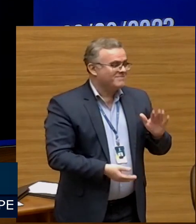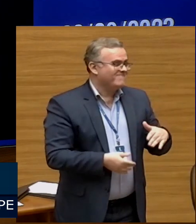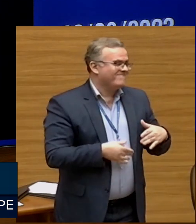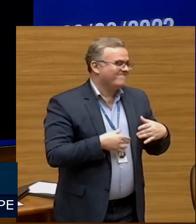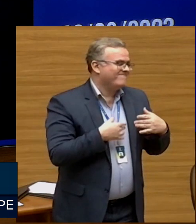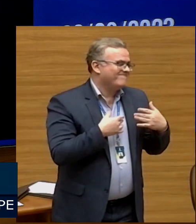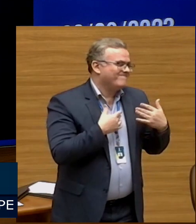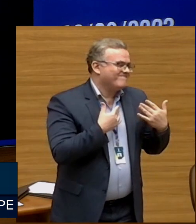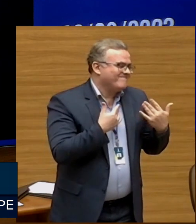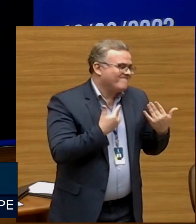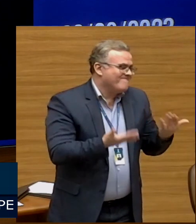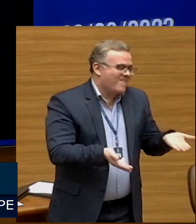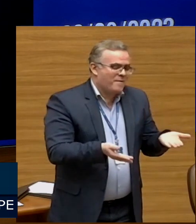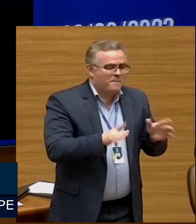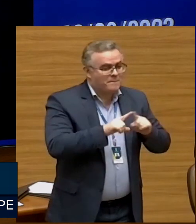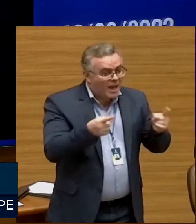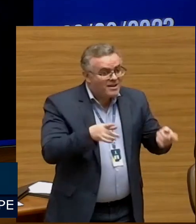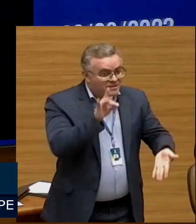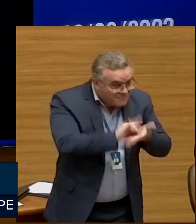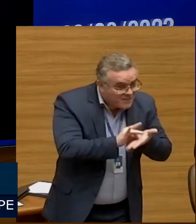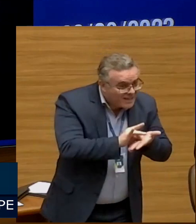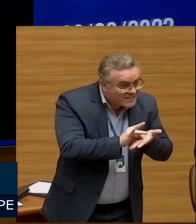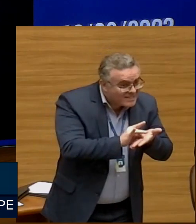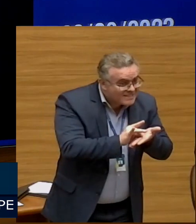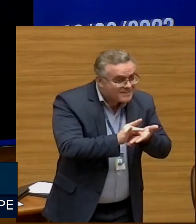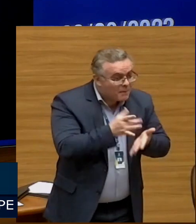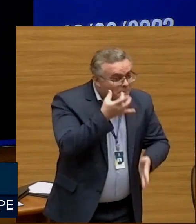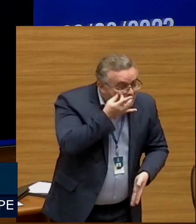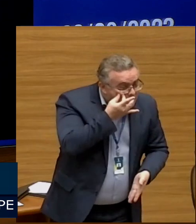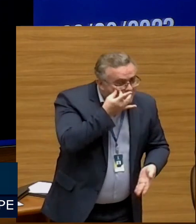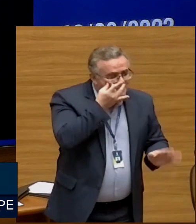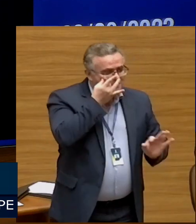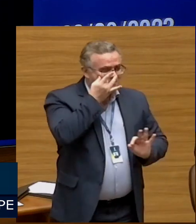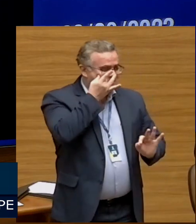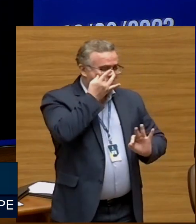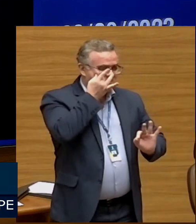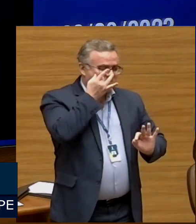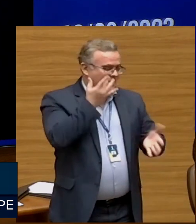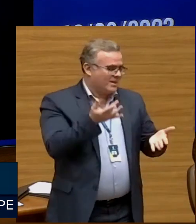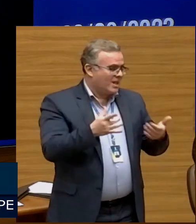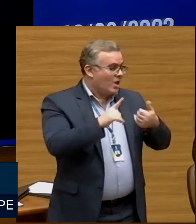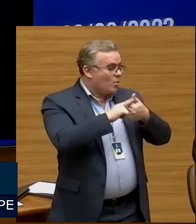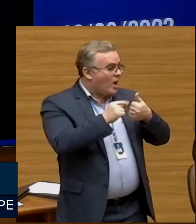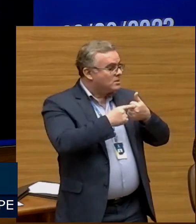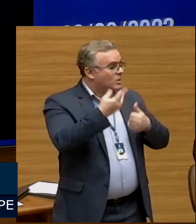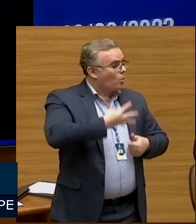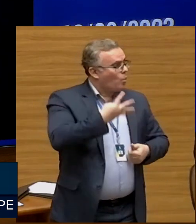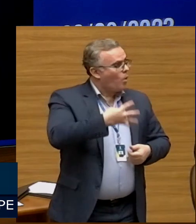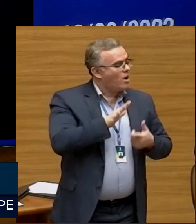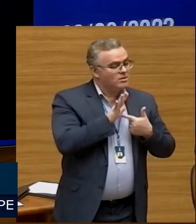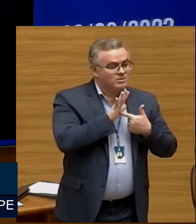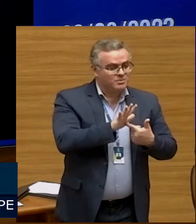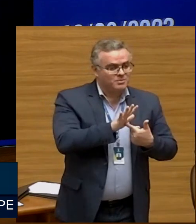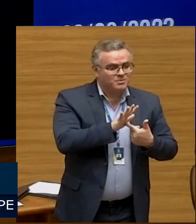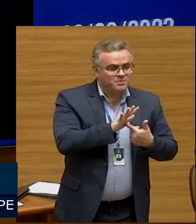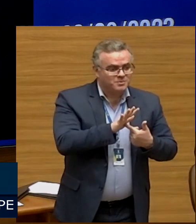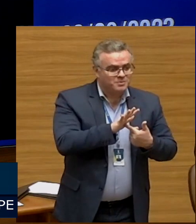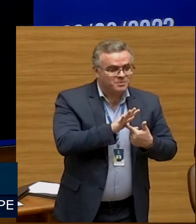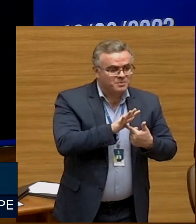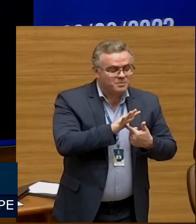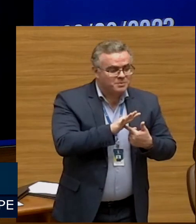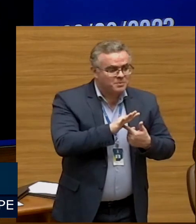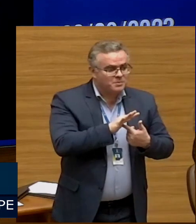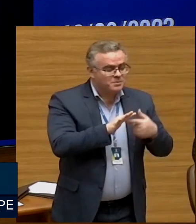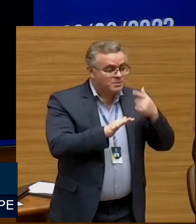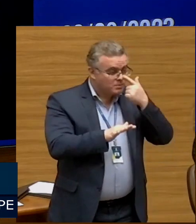Exatamente. A prática é o que a gente tem que se perguntar. Existe? E aí, no artigo 4º dessa lei, a disposição